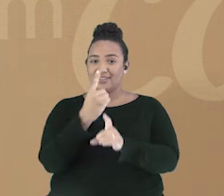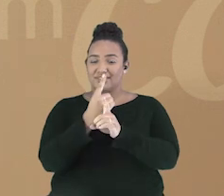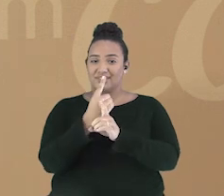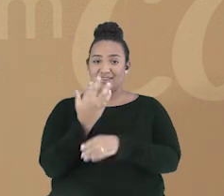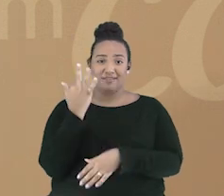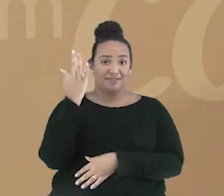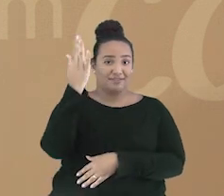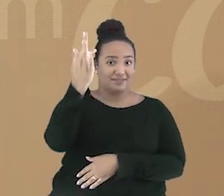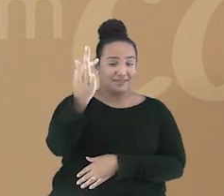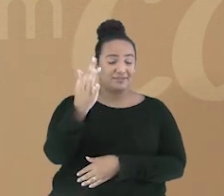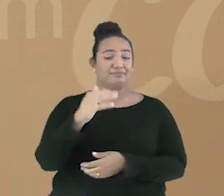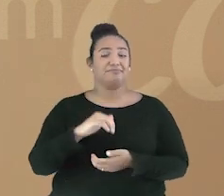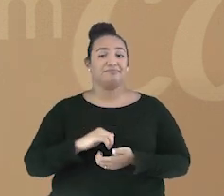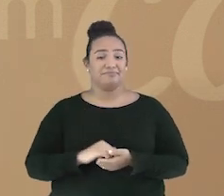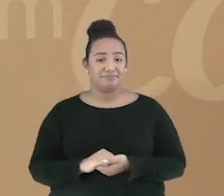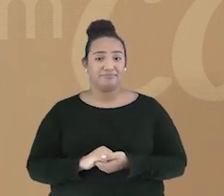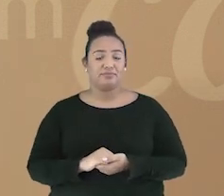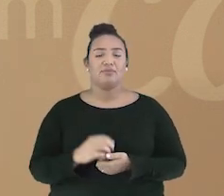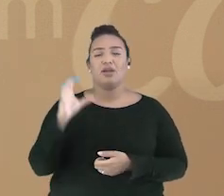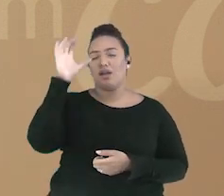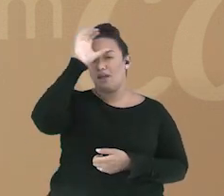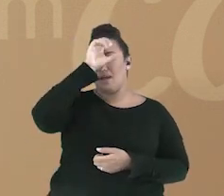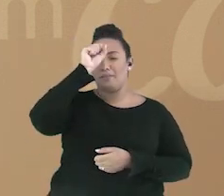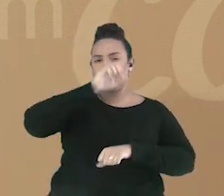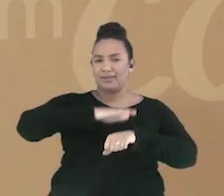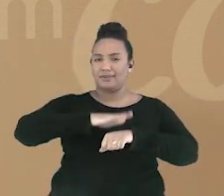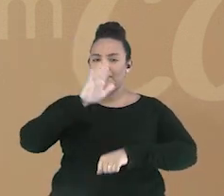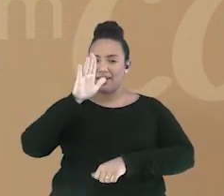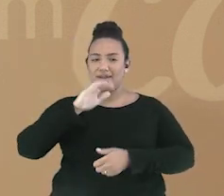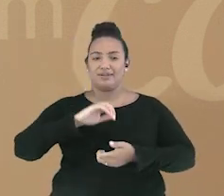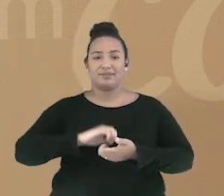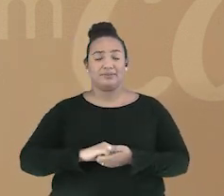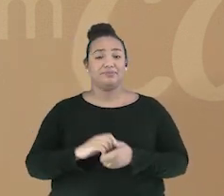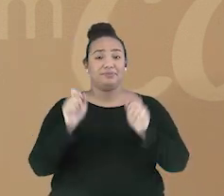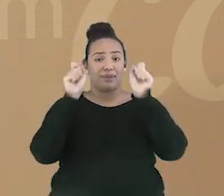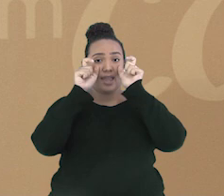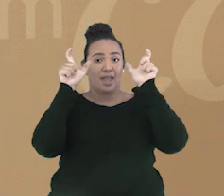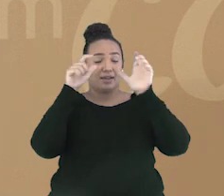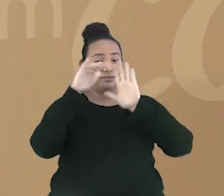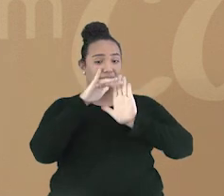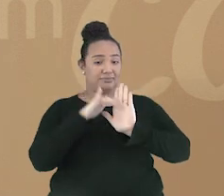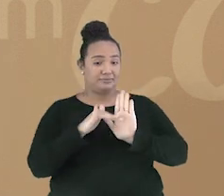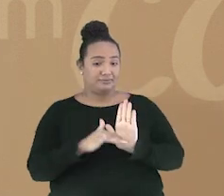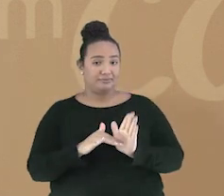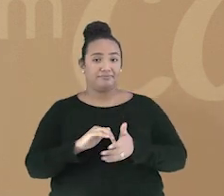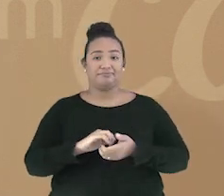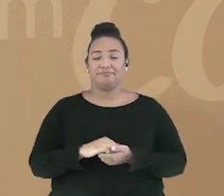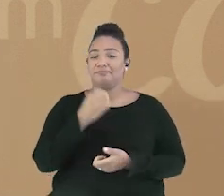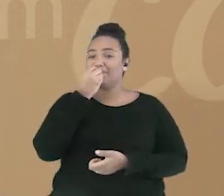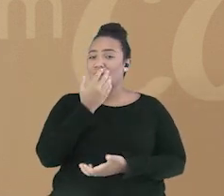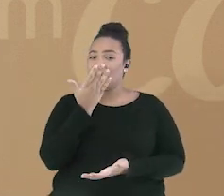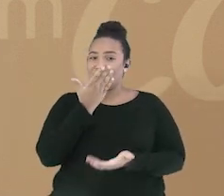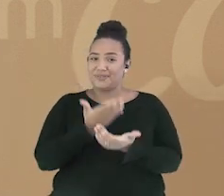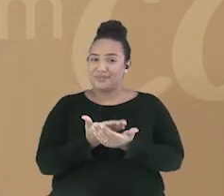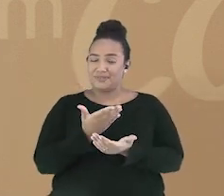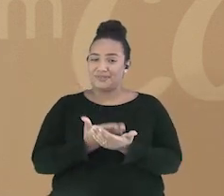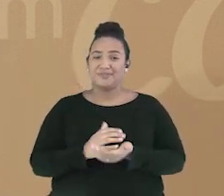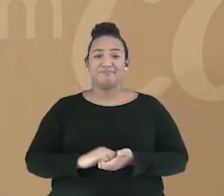aula para aprendermos muito juntos. Fiquem de olho em nossa programação. Bons